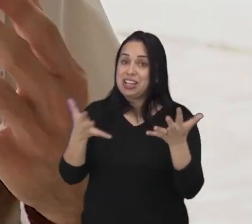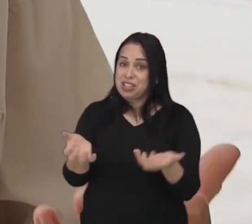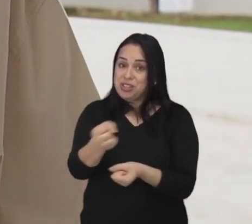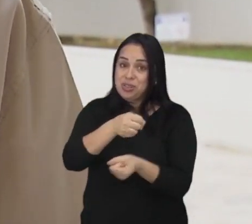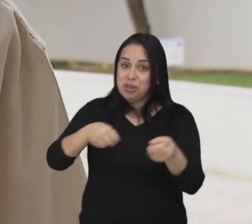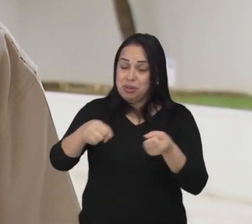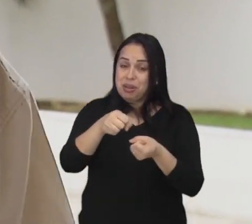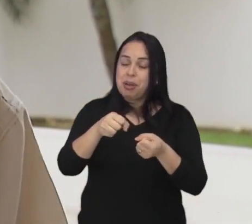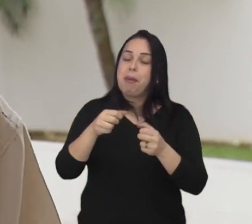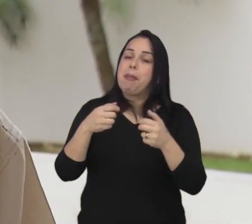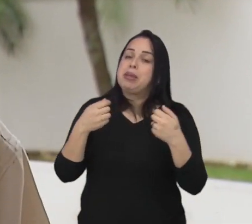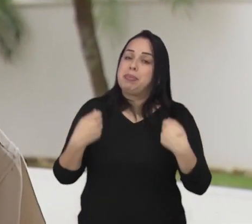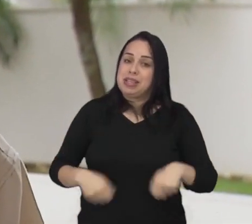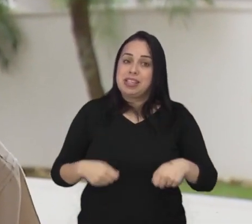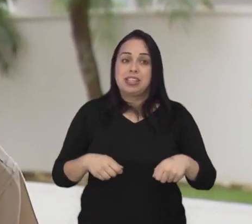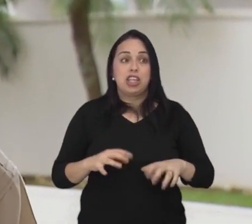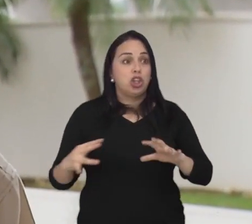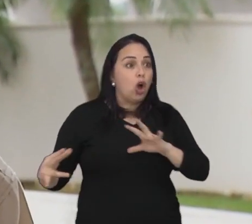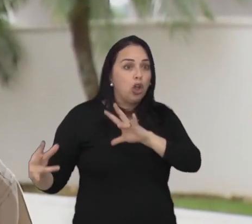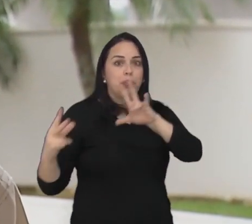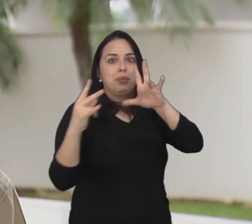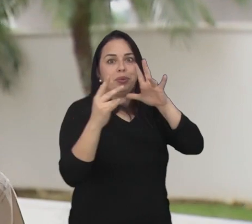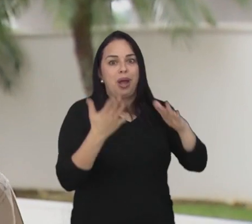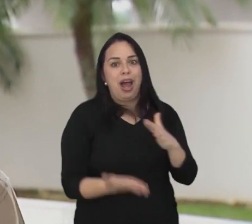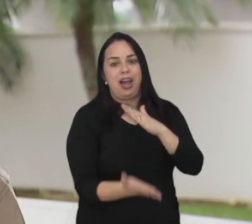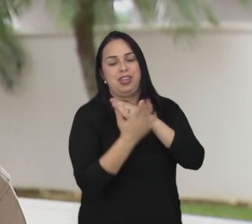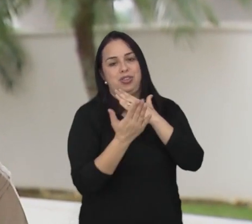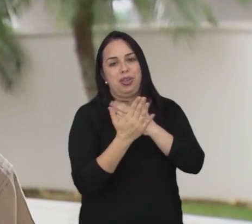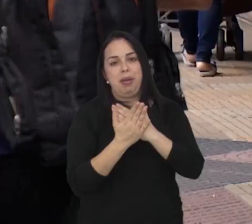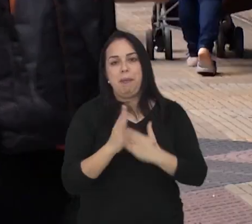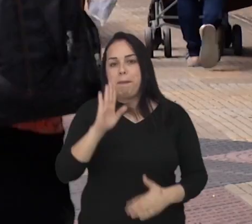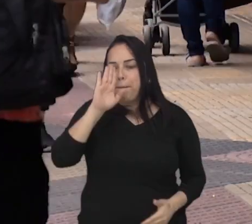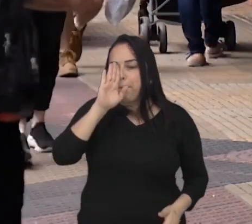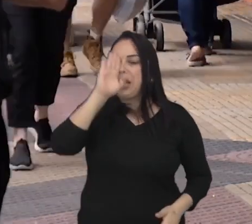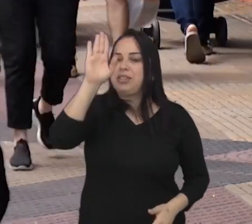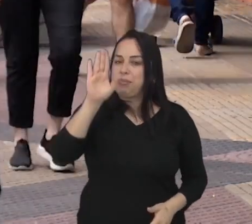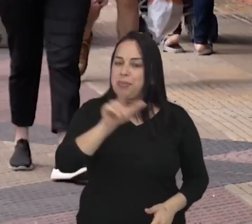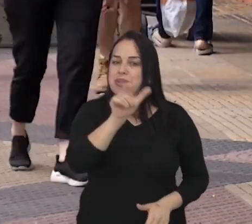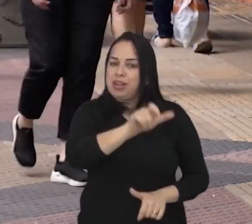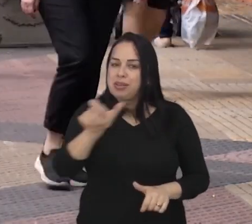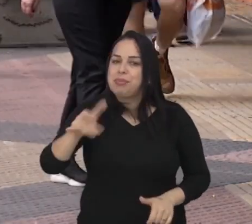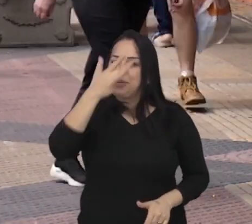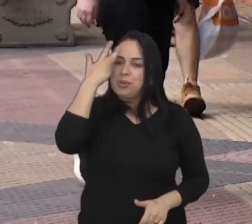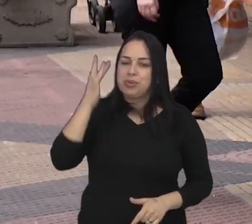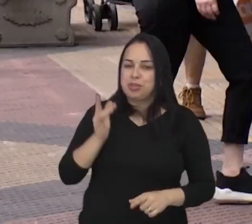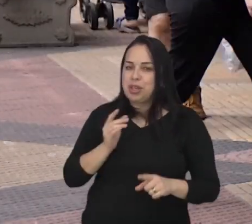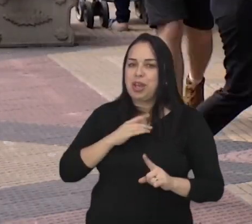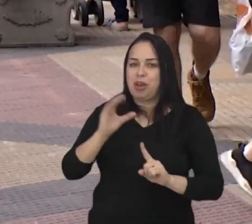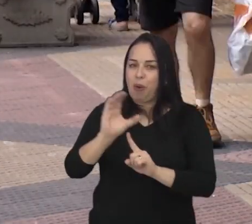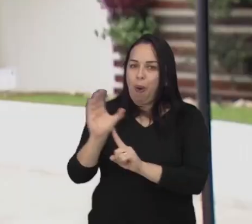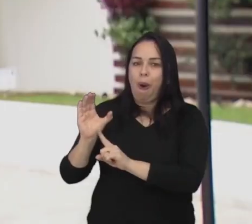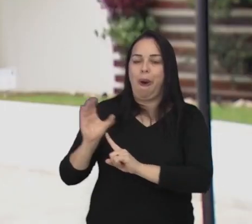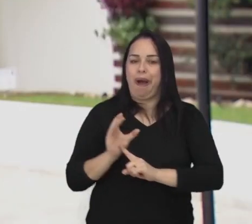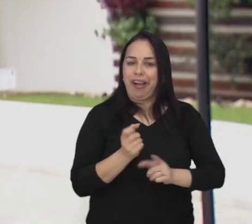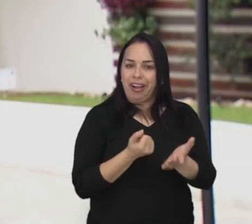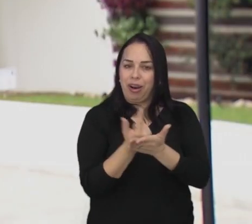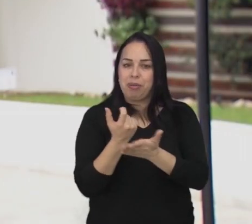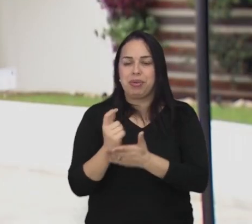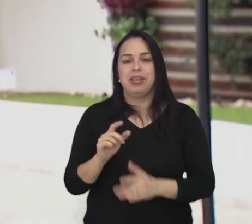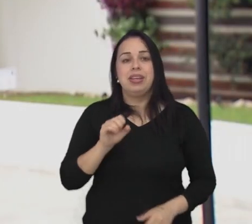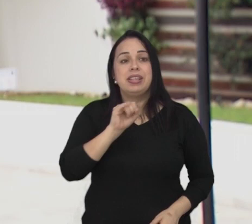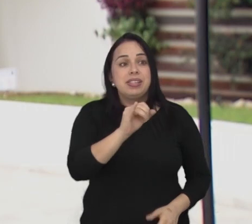economia sustentável depende de esforços de todas as partes, inclusive do consumidor. Sem